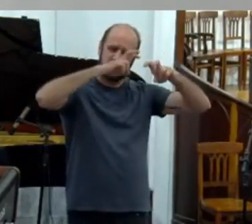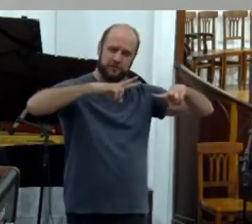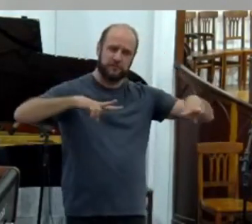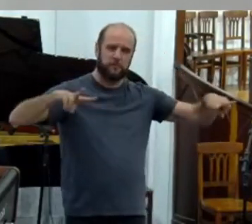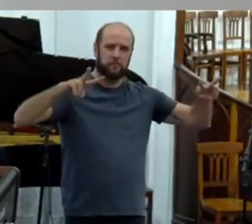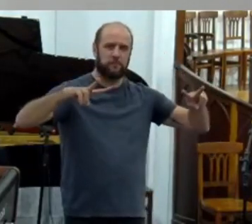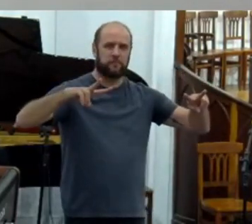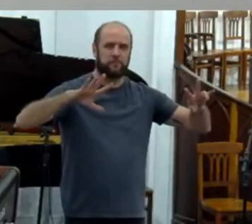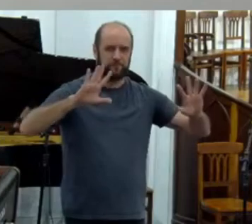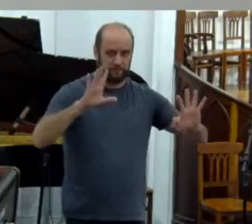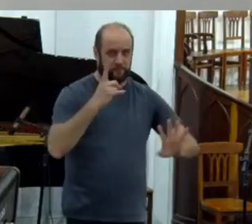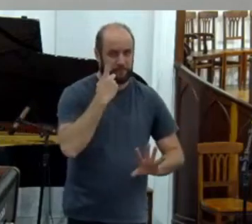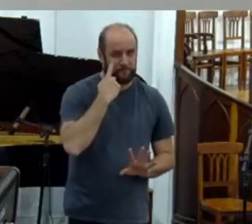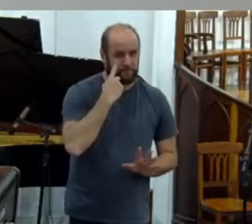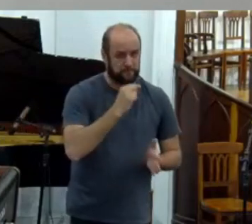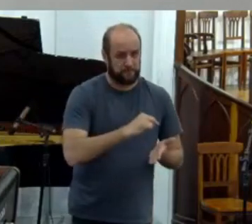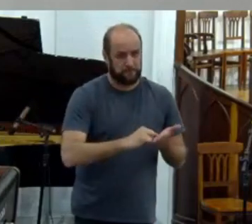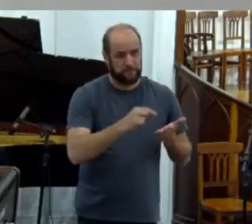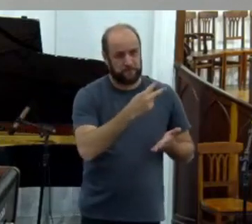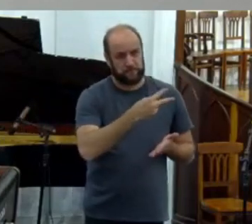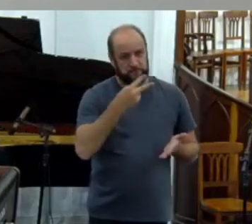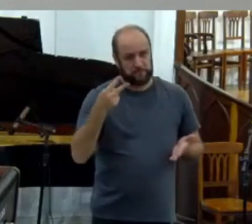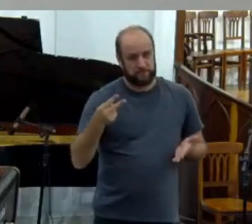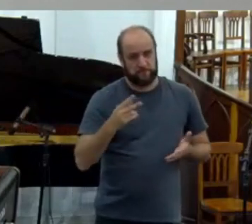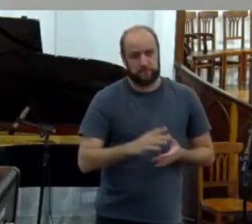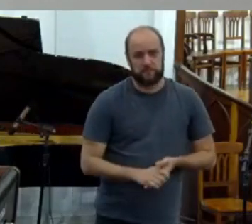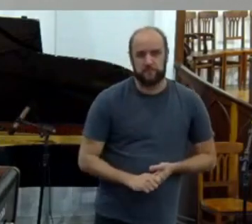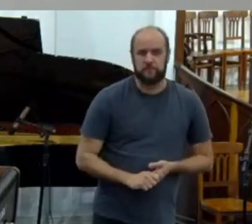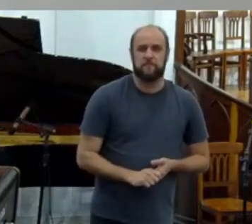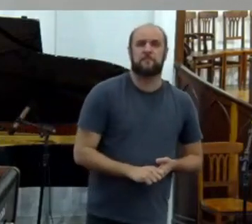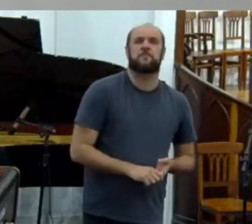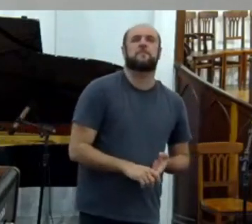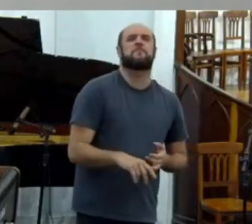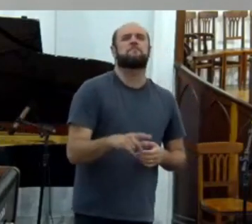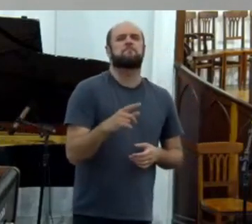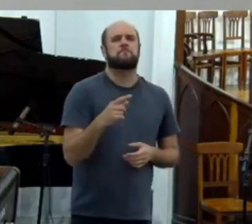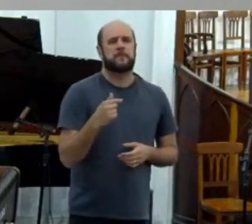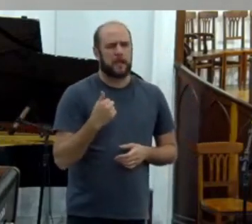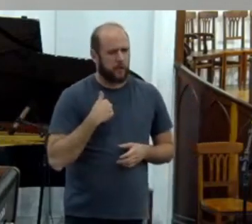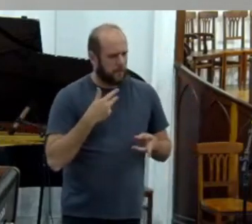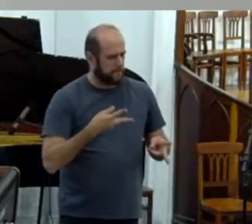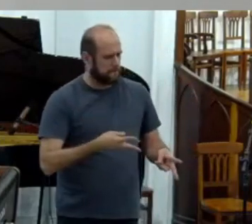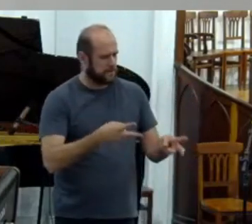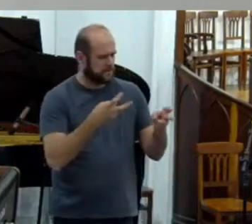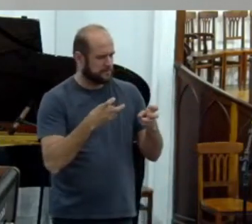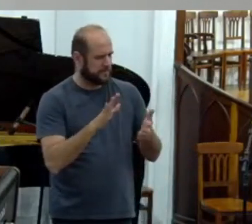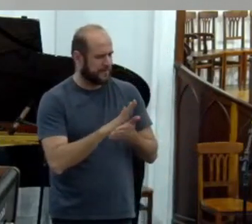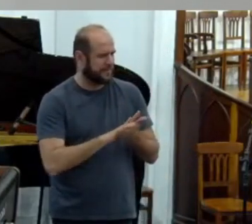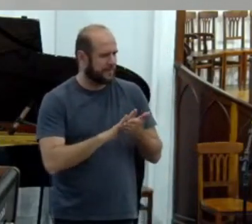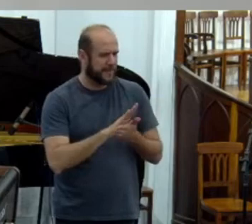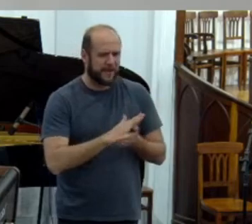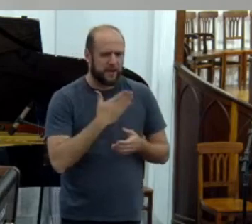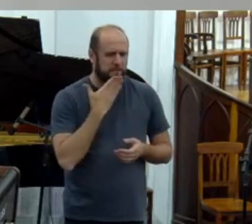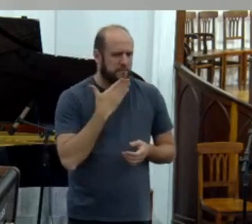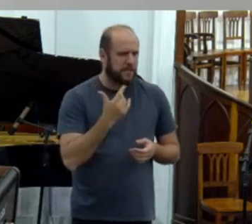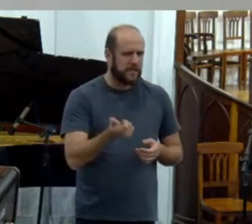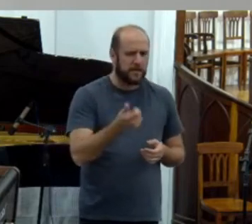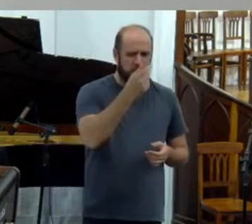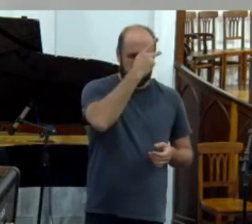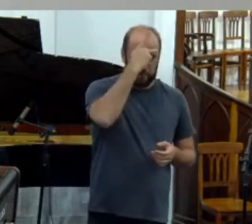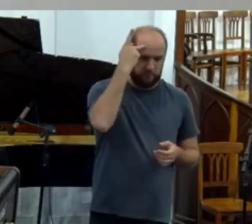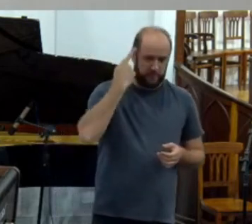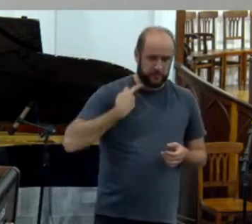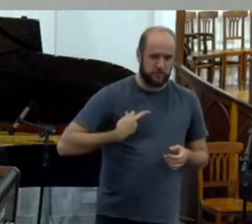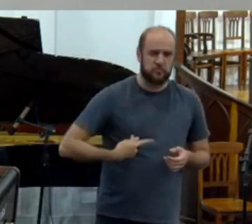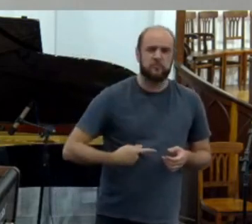o que a gente tem no versículo 22. Assim percebi que não há nada melhor para o ser humano do